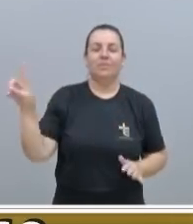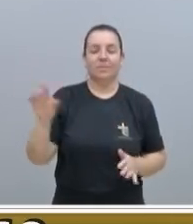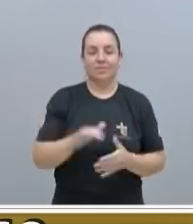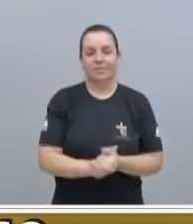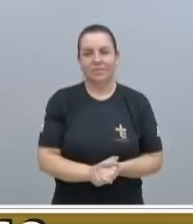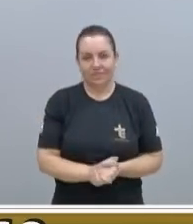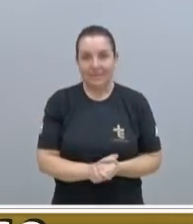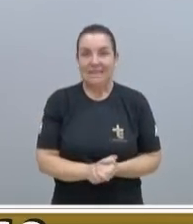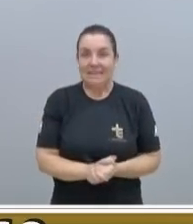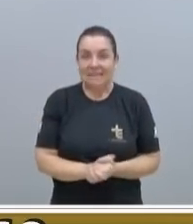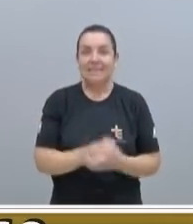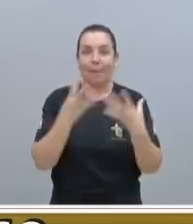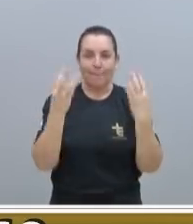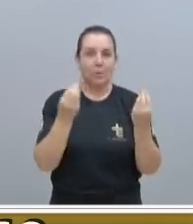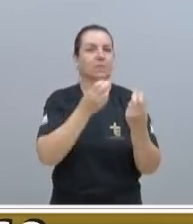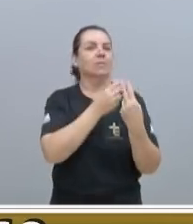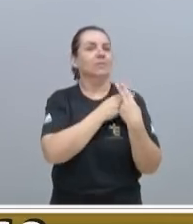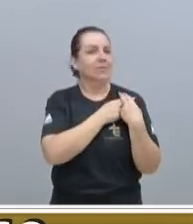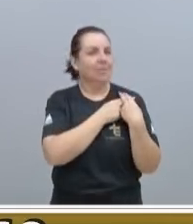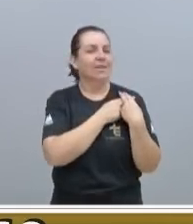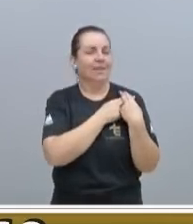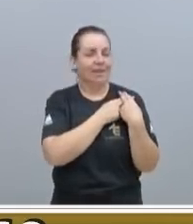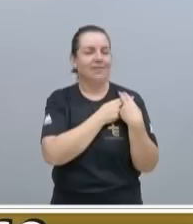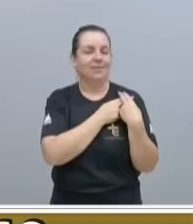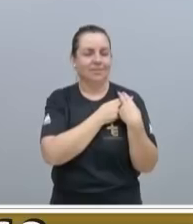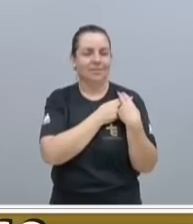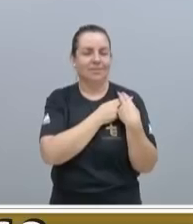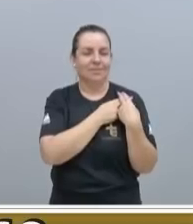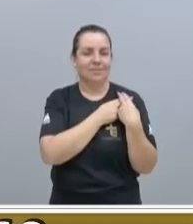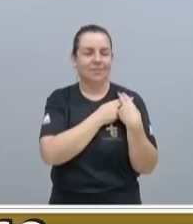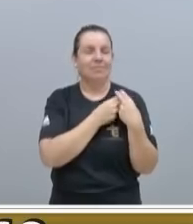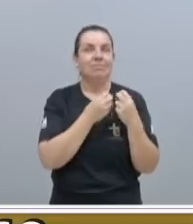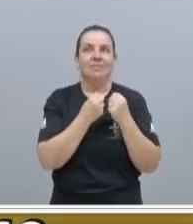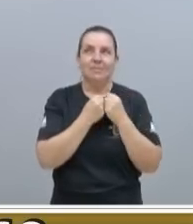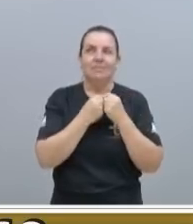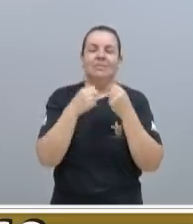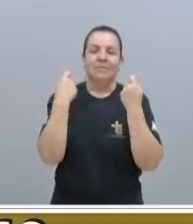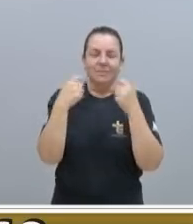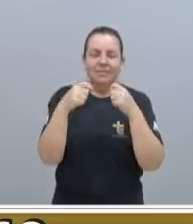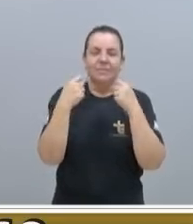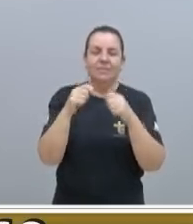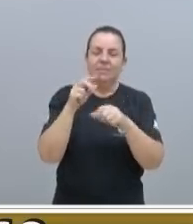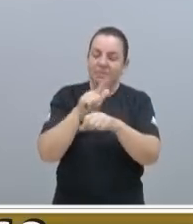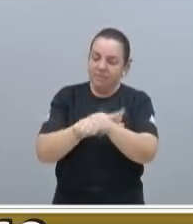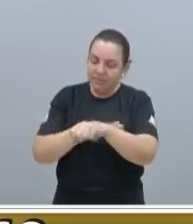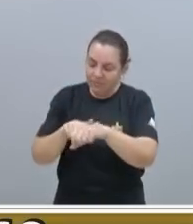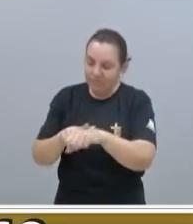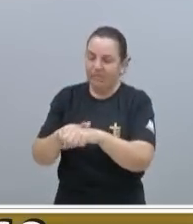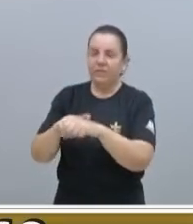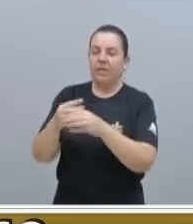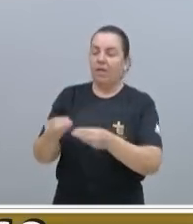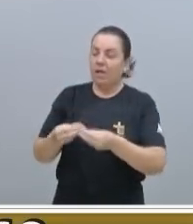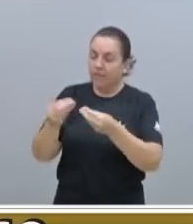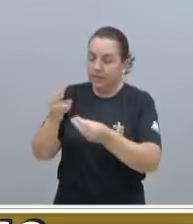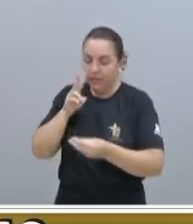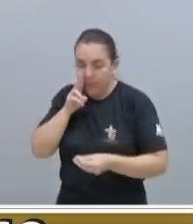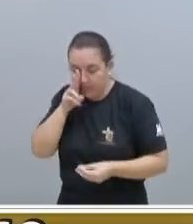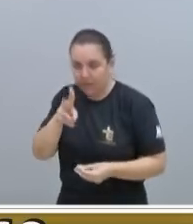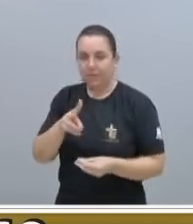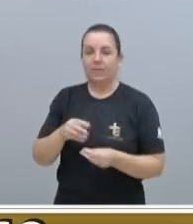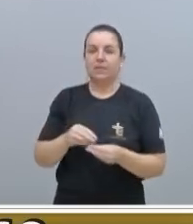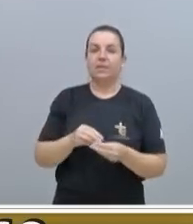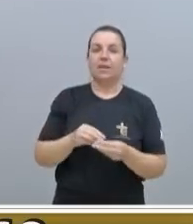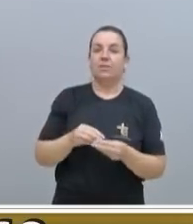responsabilidade né vou ter que educar vou ter que fortalecer vou ter que